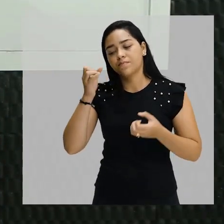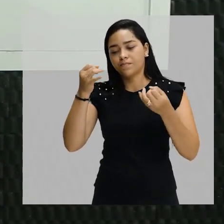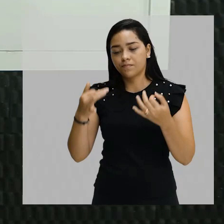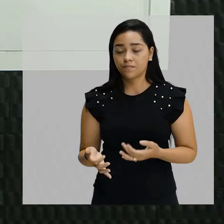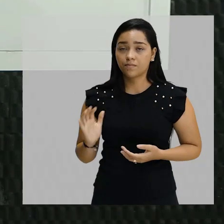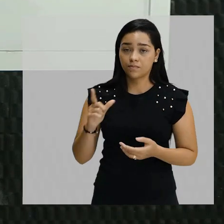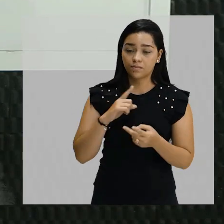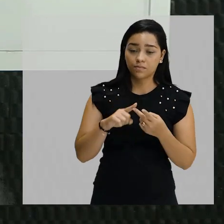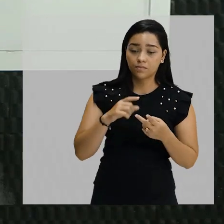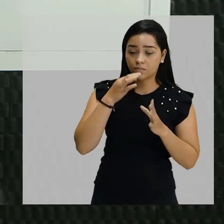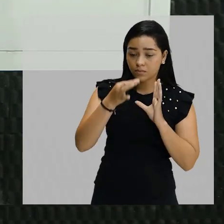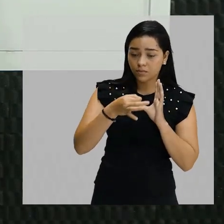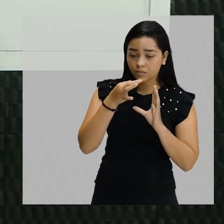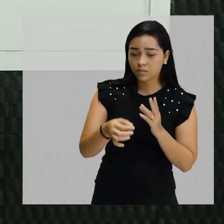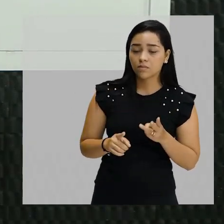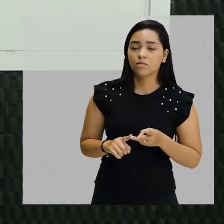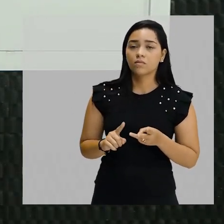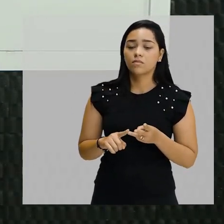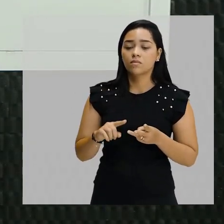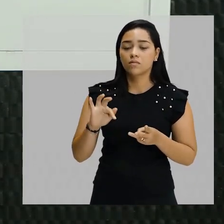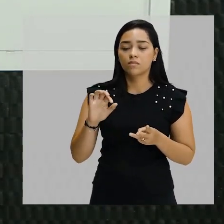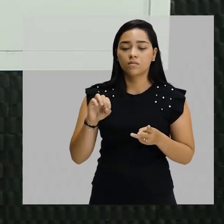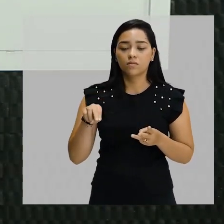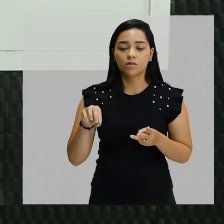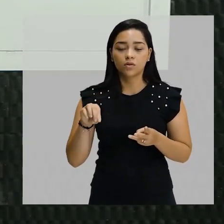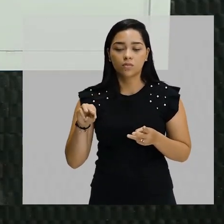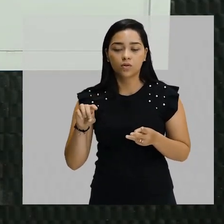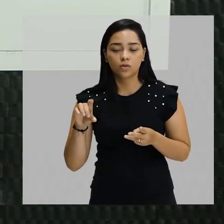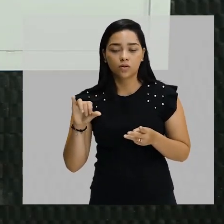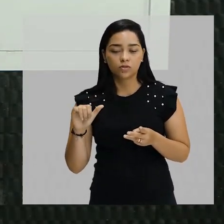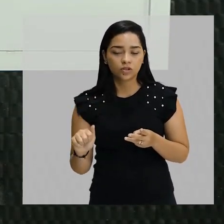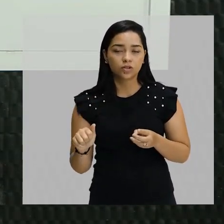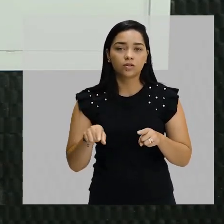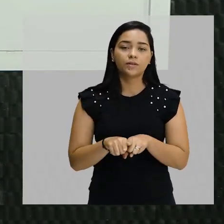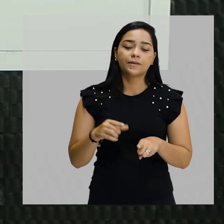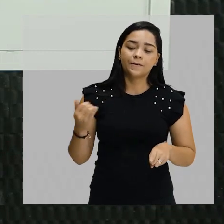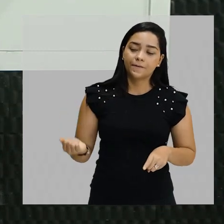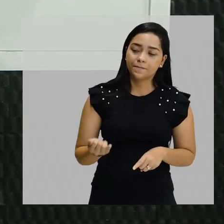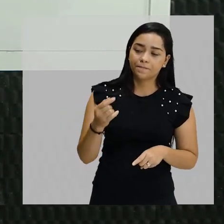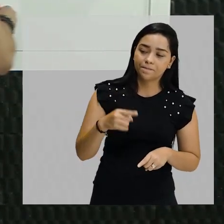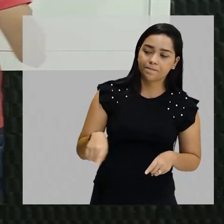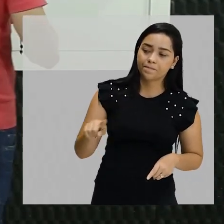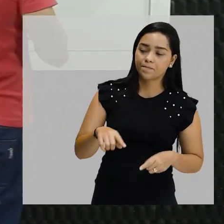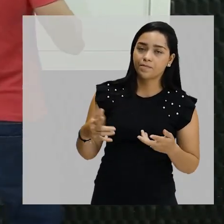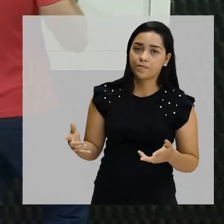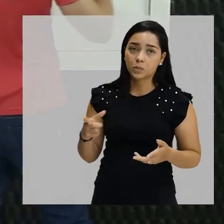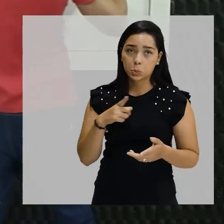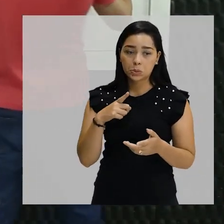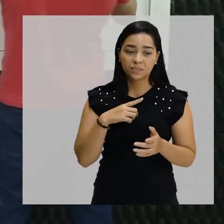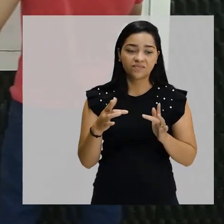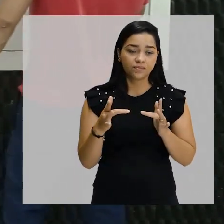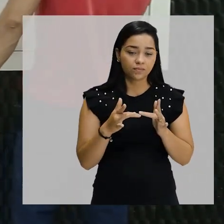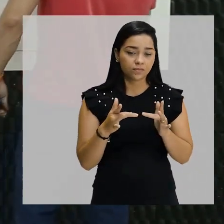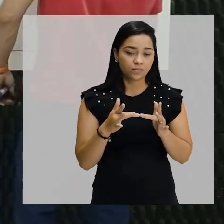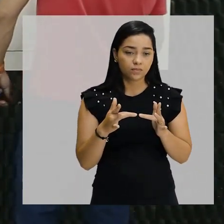tem o criticismo depois vai surgir A fenomenologia e aí vai a o importante é que você tá tenha